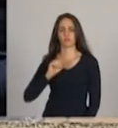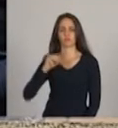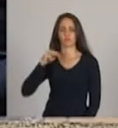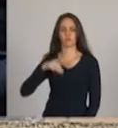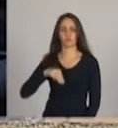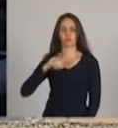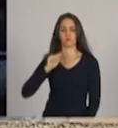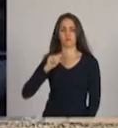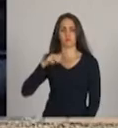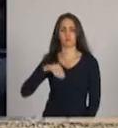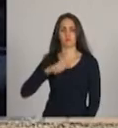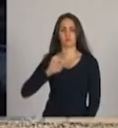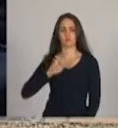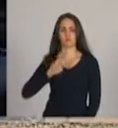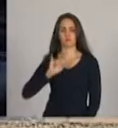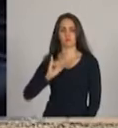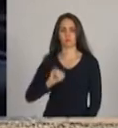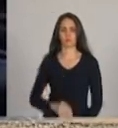Vamos lá.